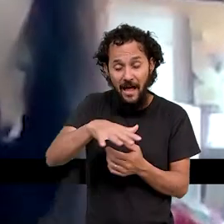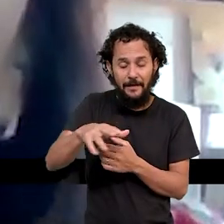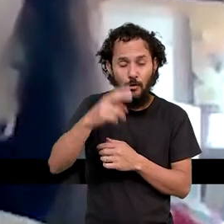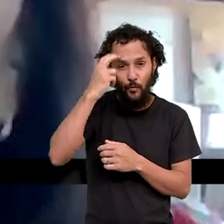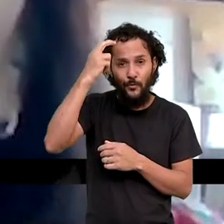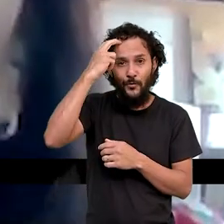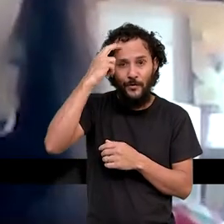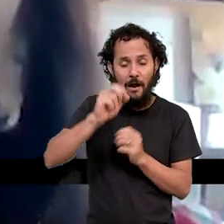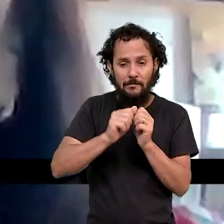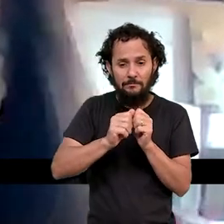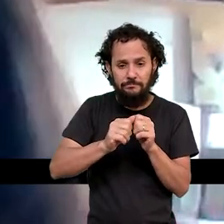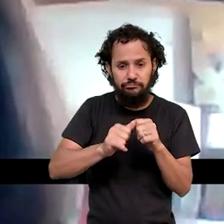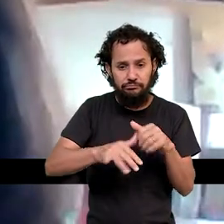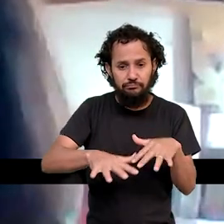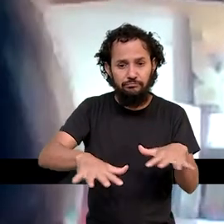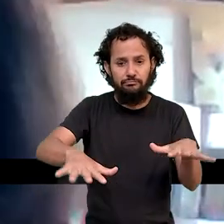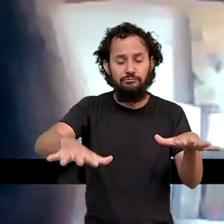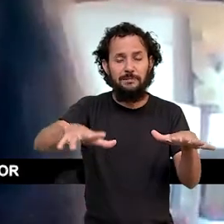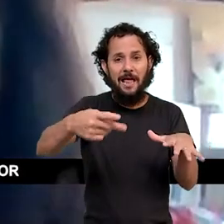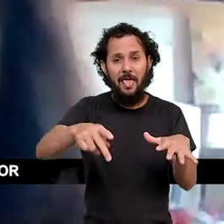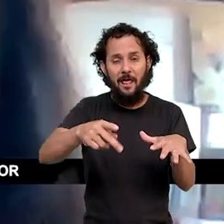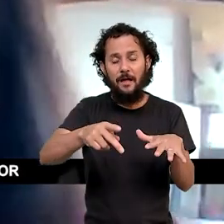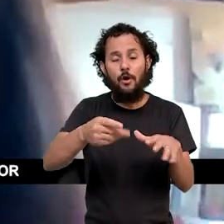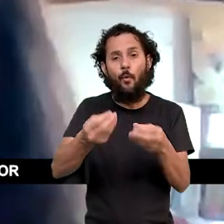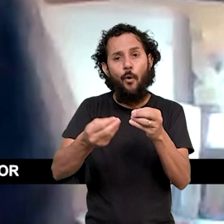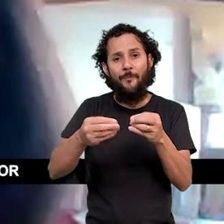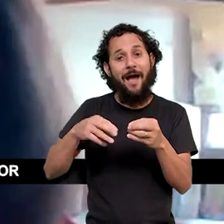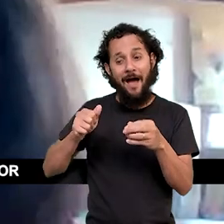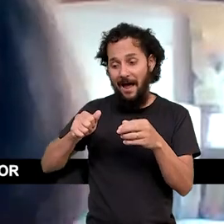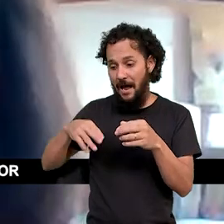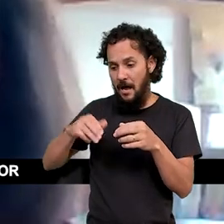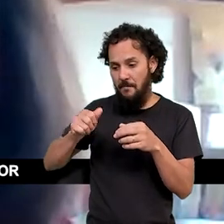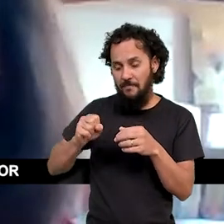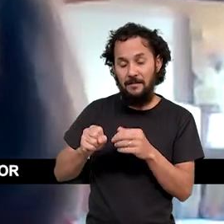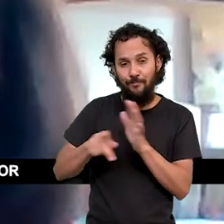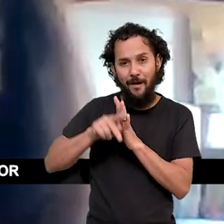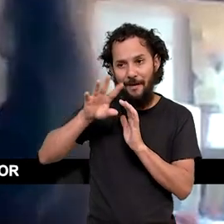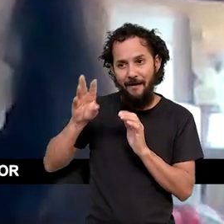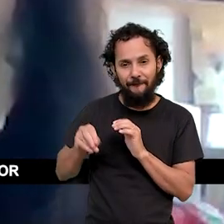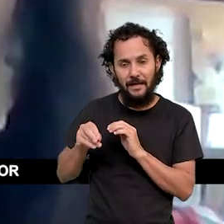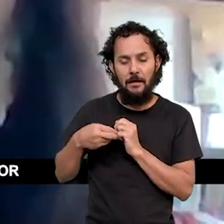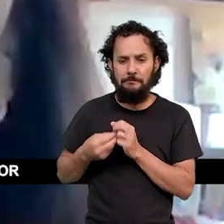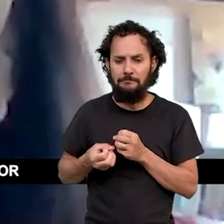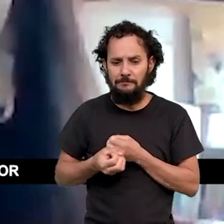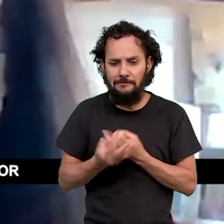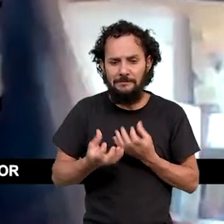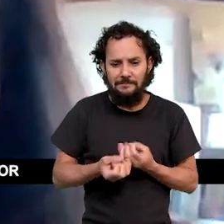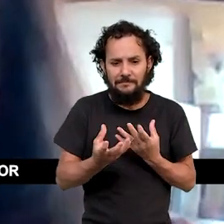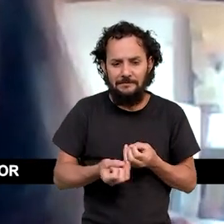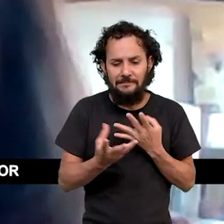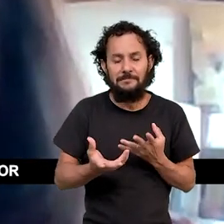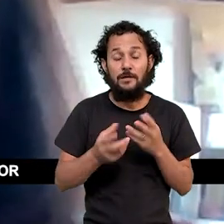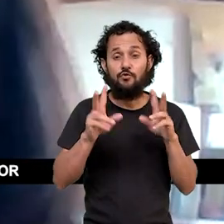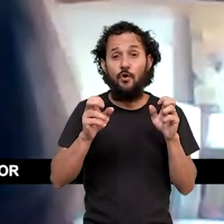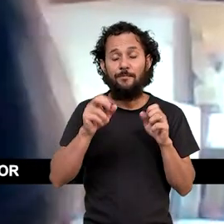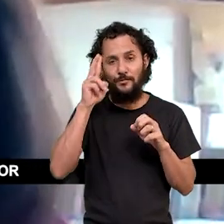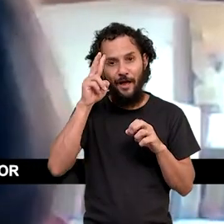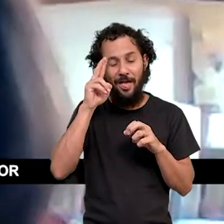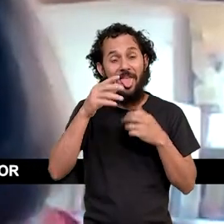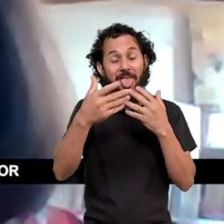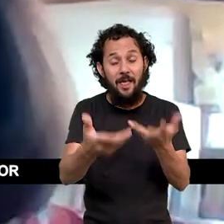cultural vai entrando na vida das crianças por meio das amas africanas. E como eu disse para vocês,